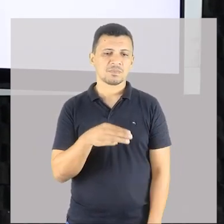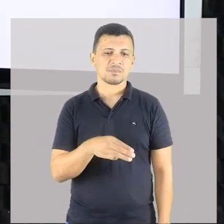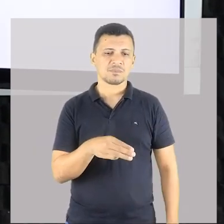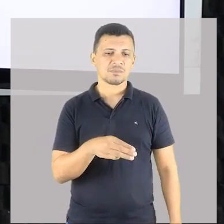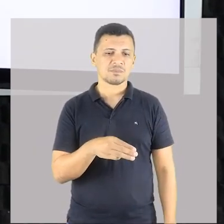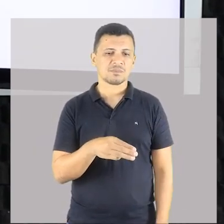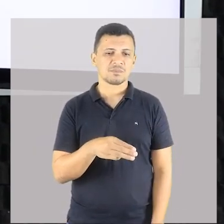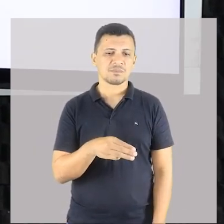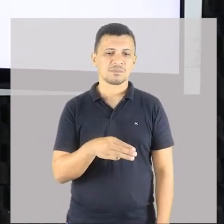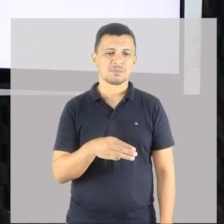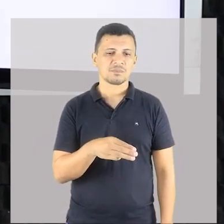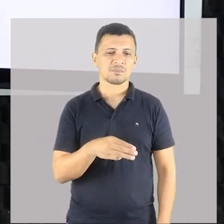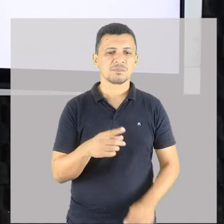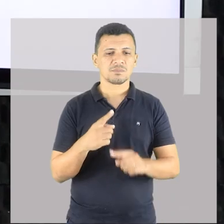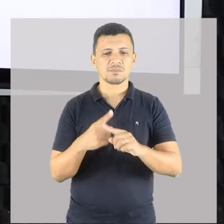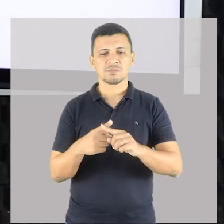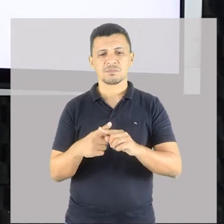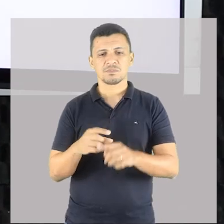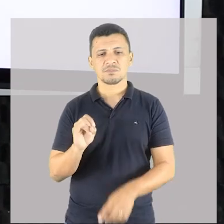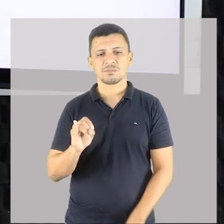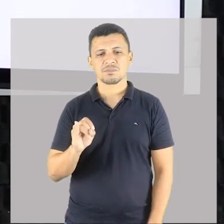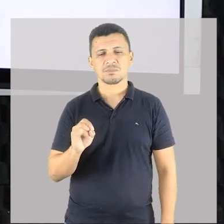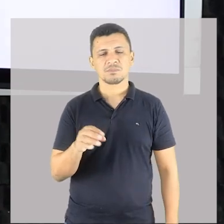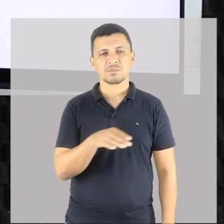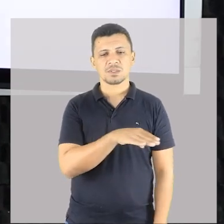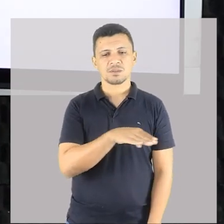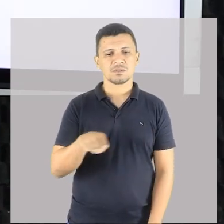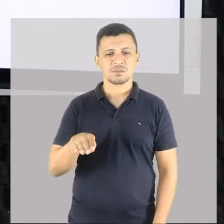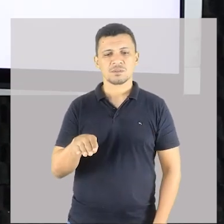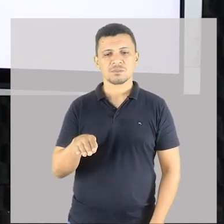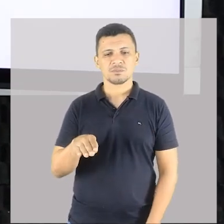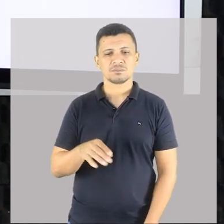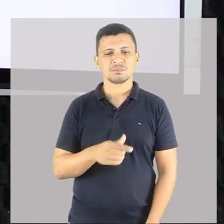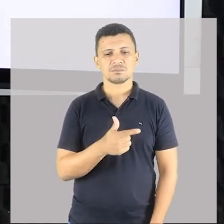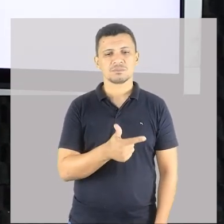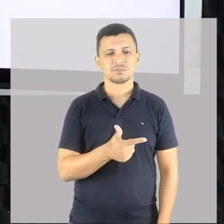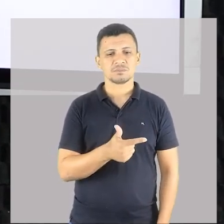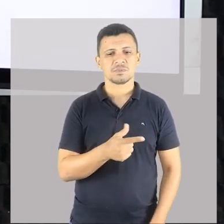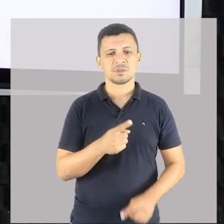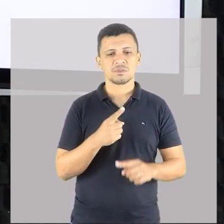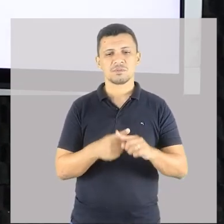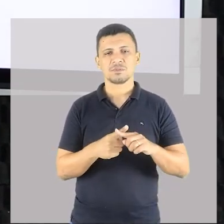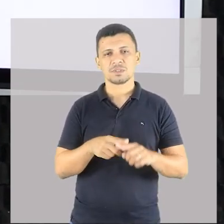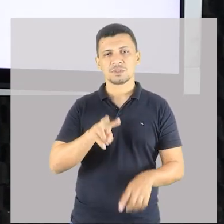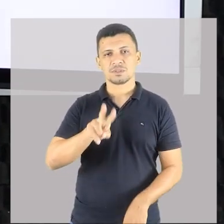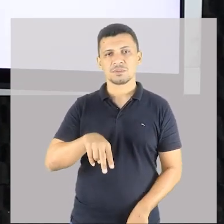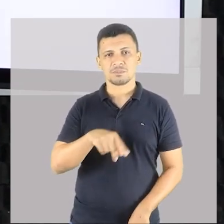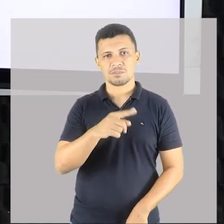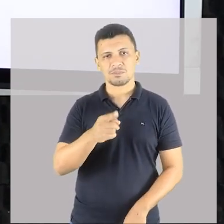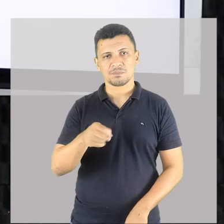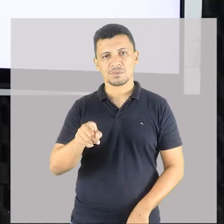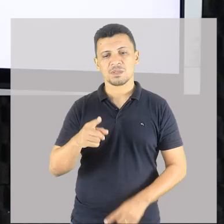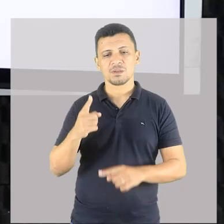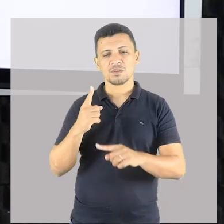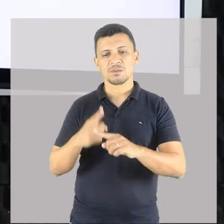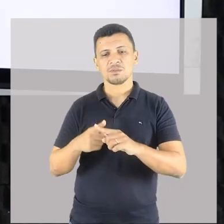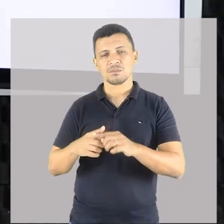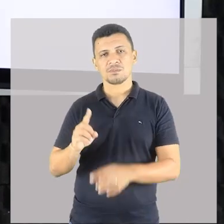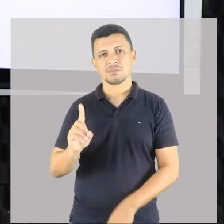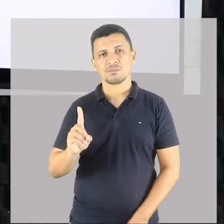μ0 vezes I sobre 2 vezes π vezes